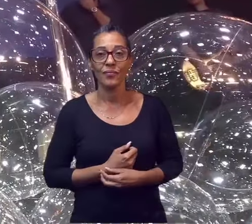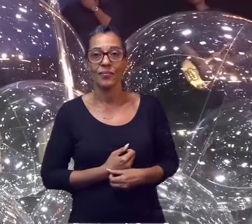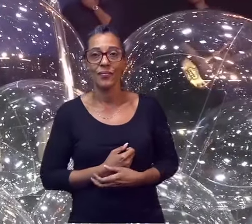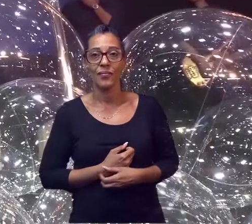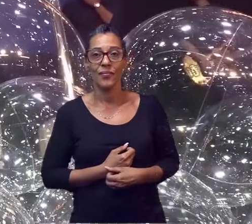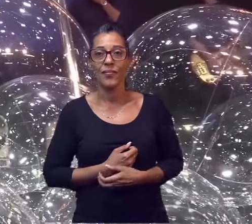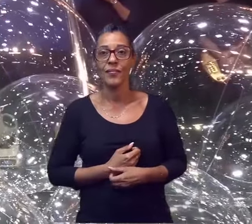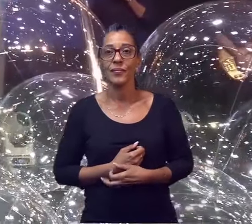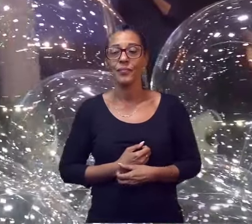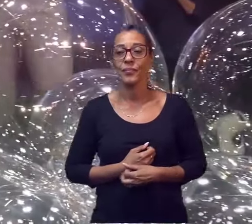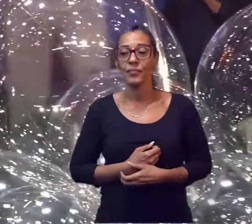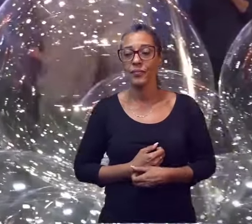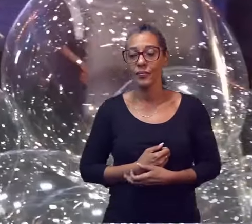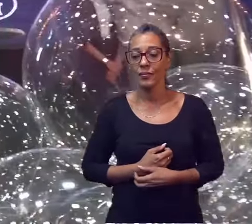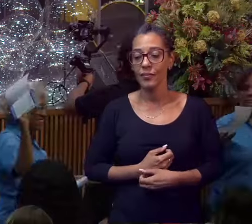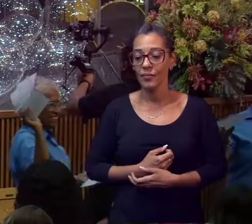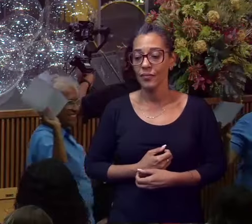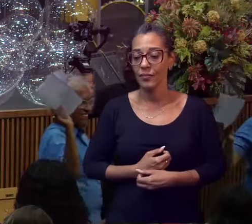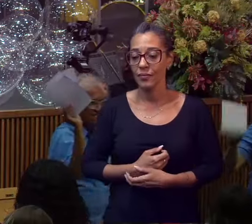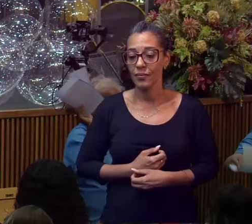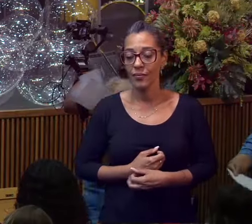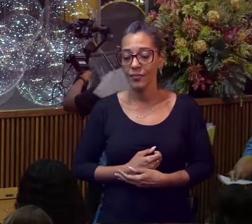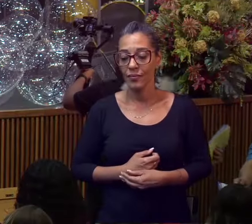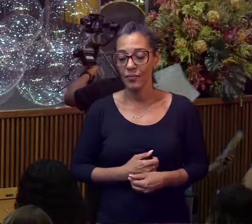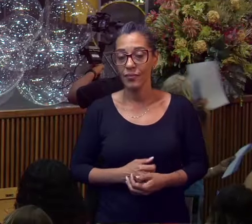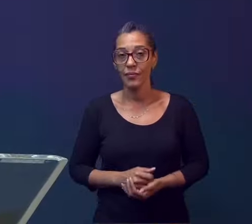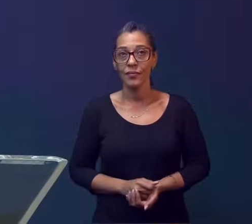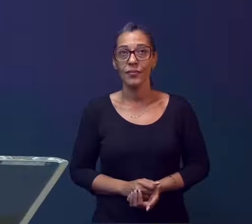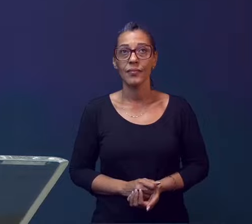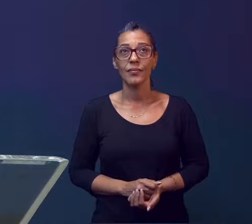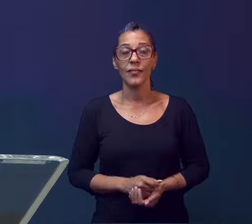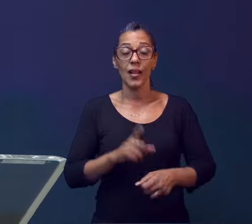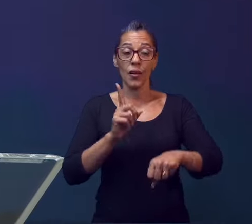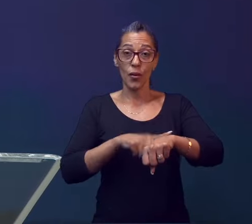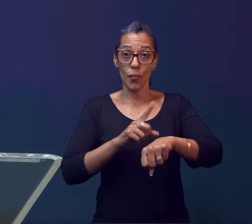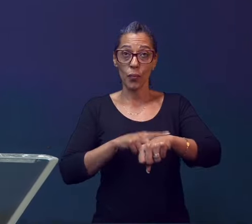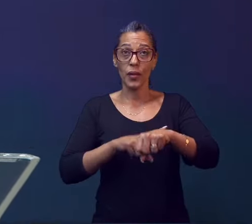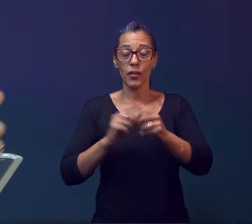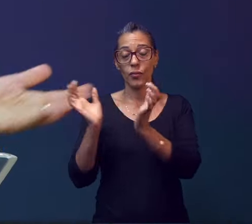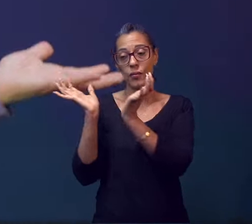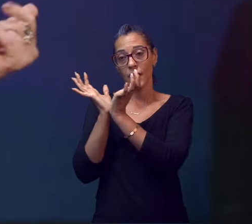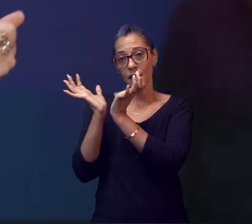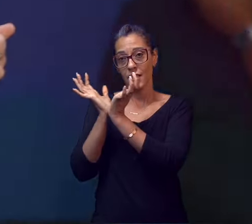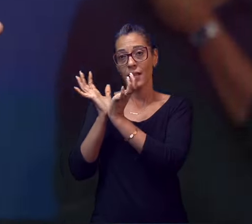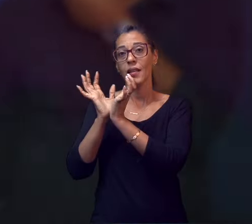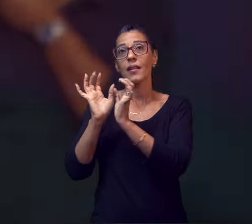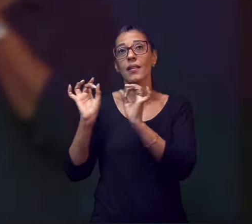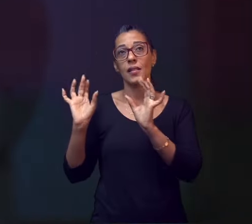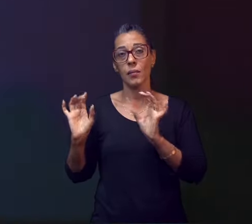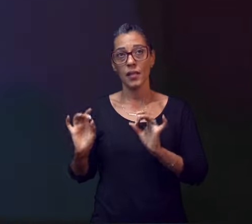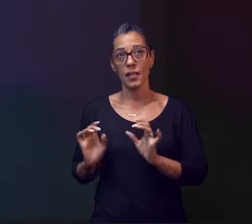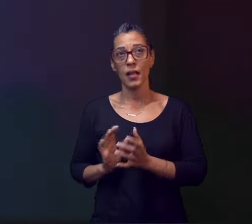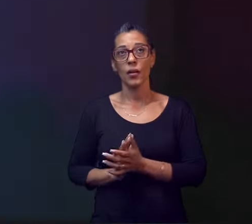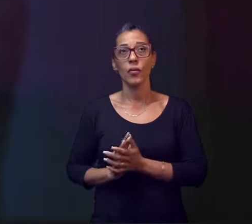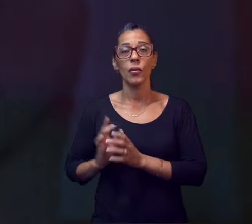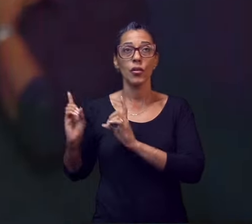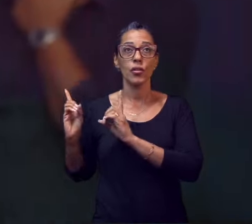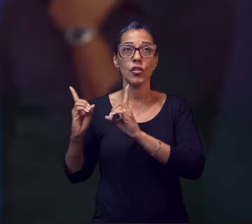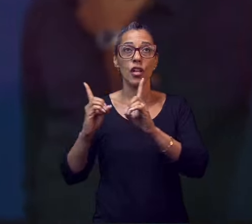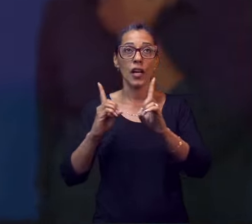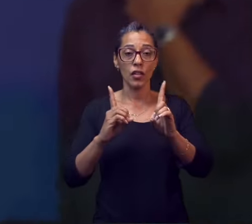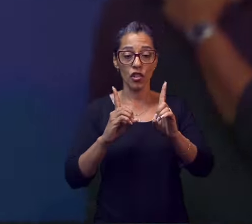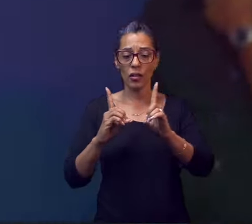aceita então ministra aí a ceia do senhor agora o momento da nossa ceia queria que os diáconos trouxessem que os